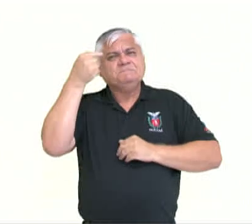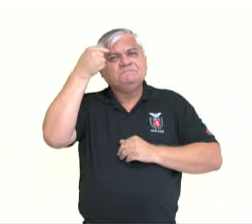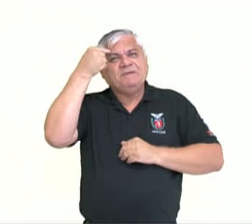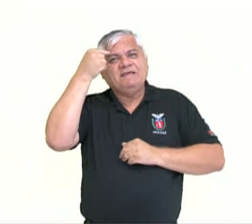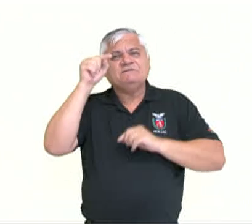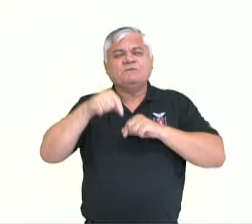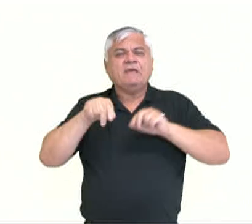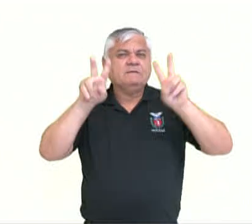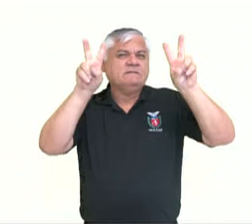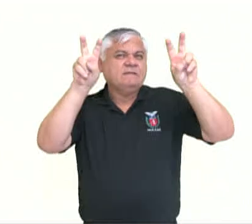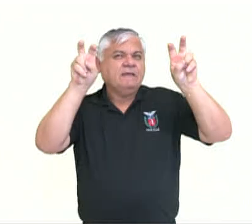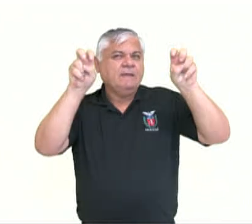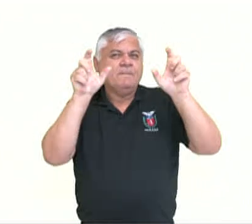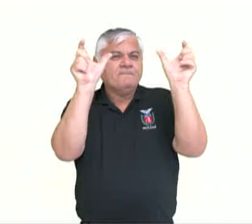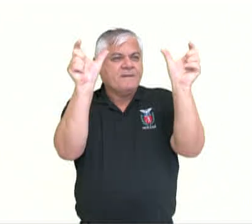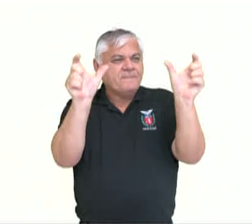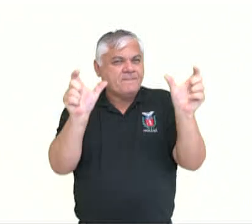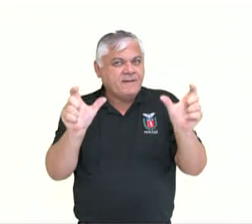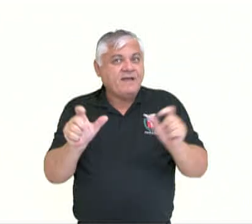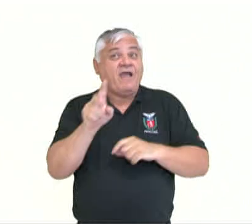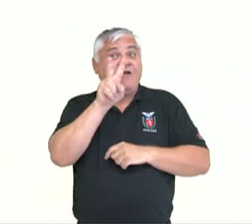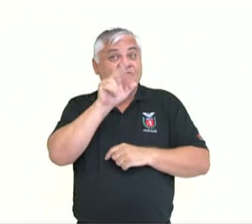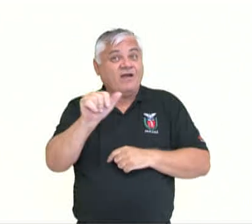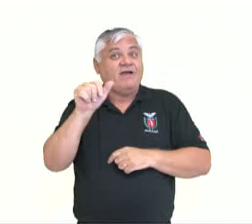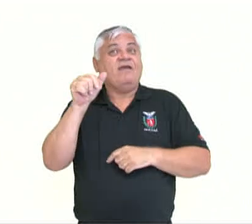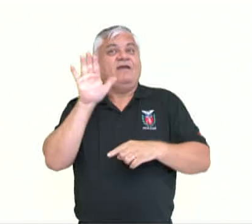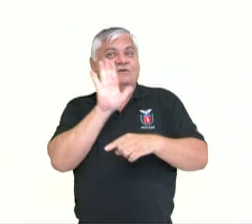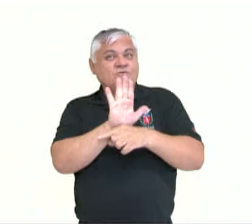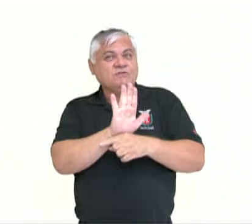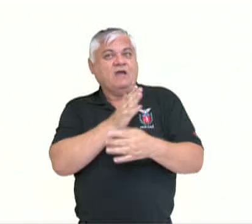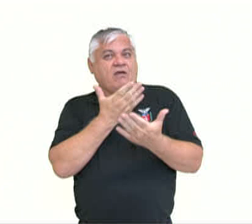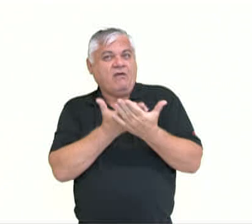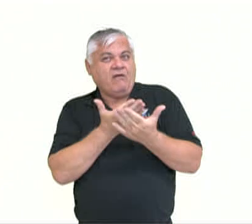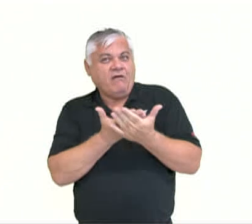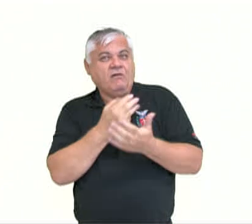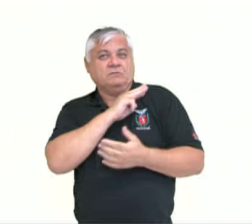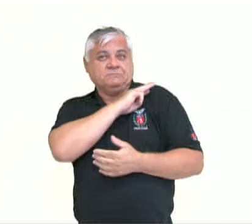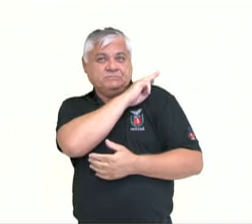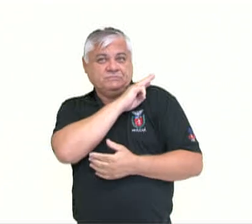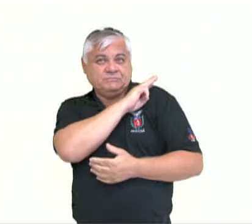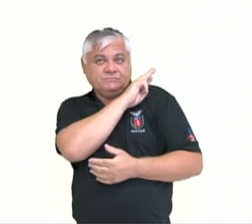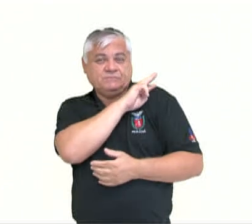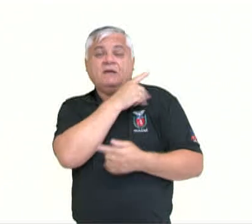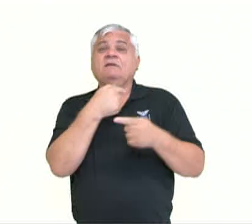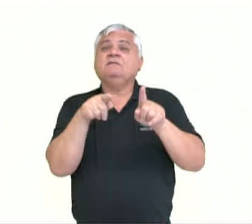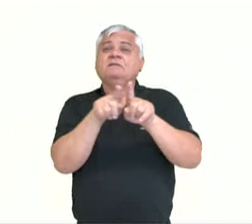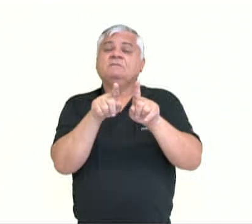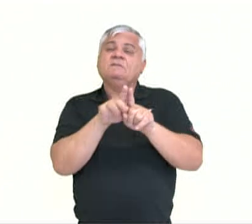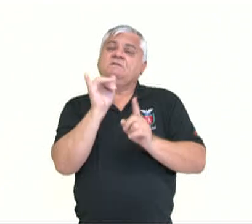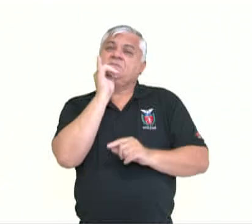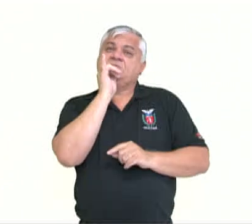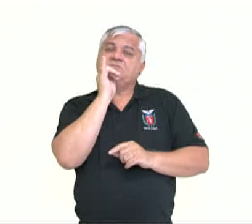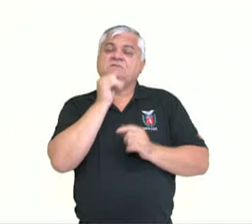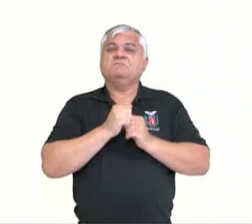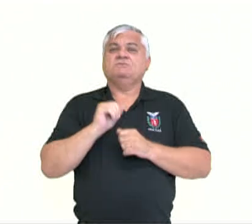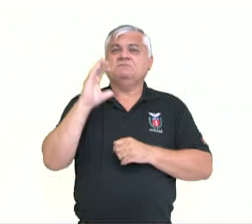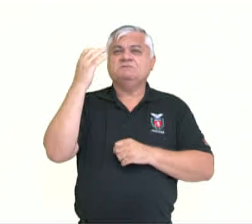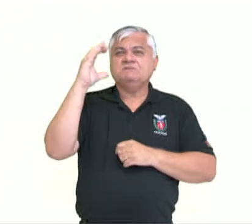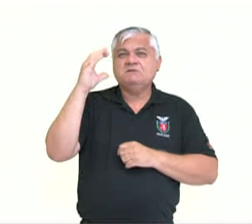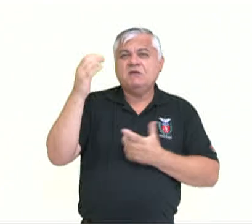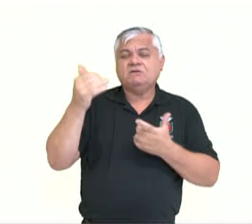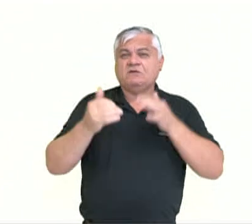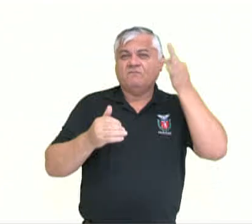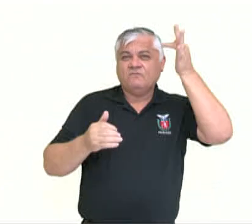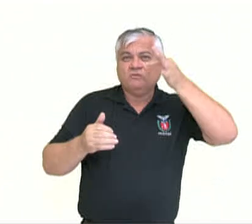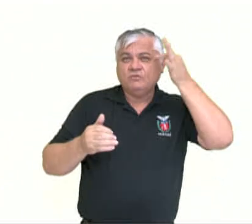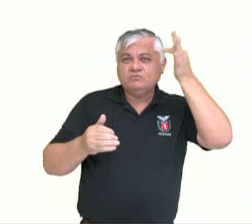alguns termos que vão nos acompanhar durante aí a nossa terceira série. Pensamos, por exemplo, a ciência e a filosofia